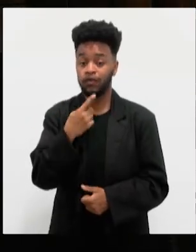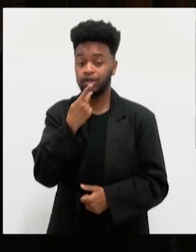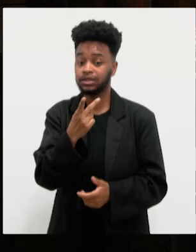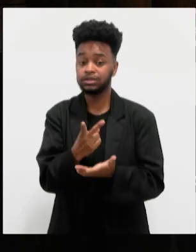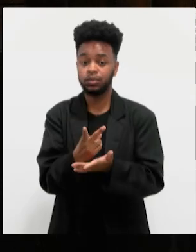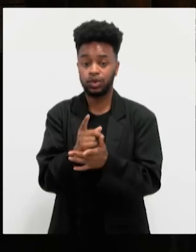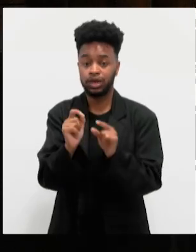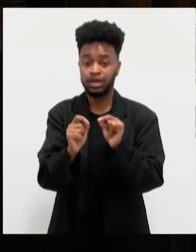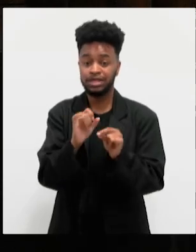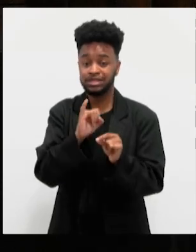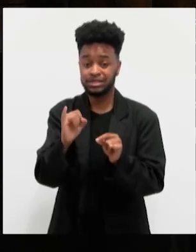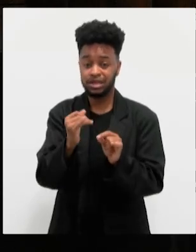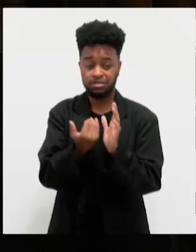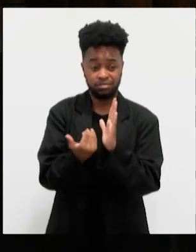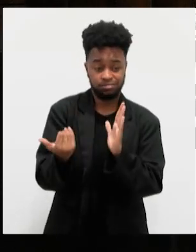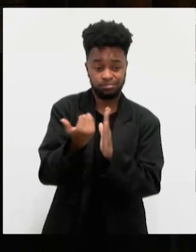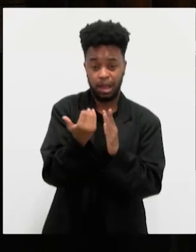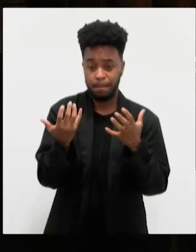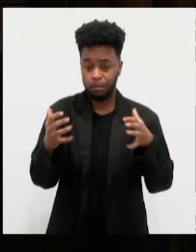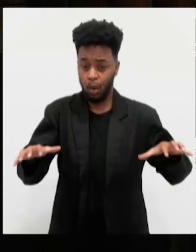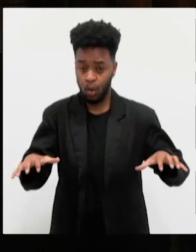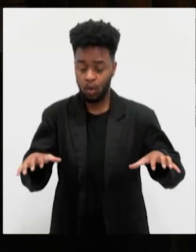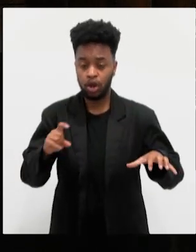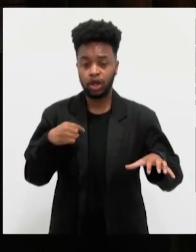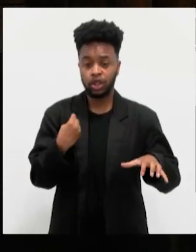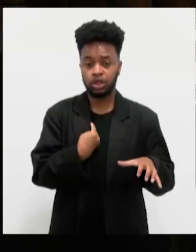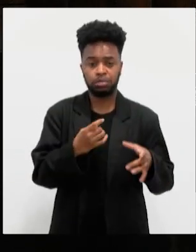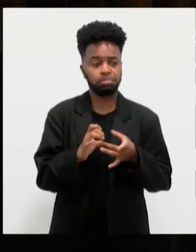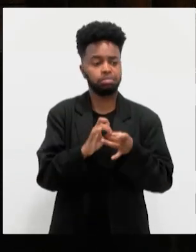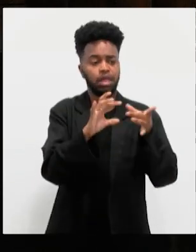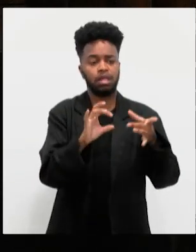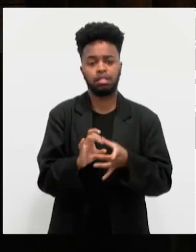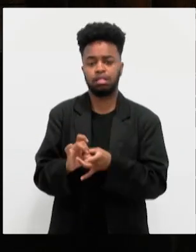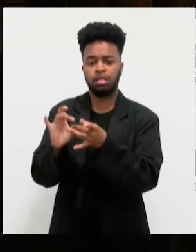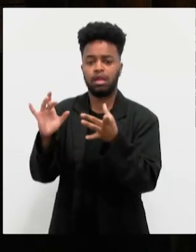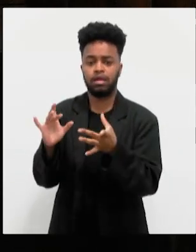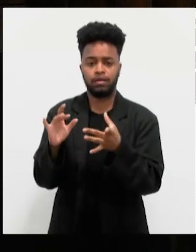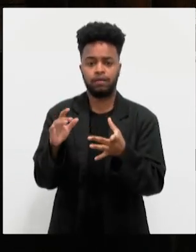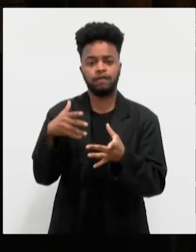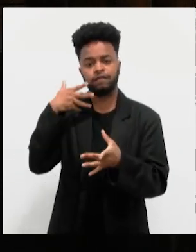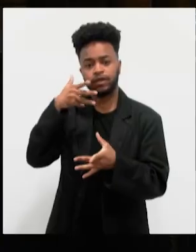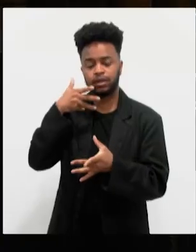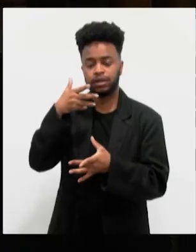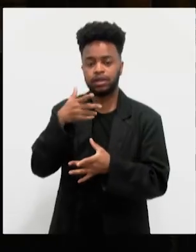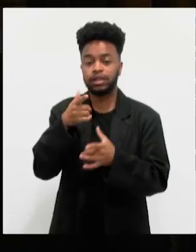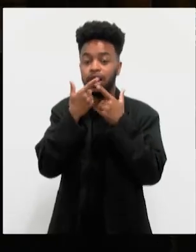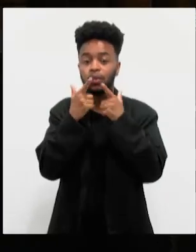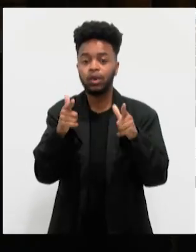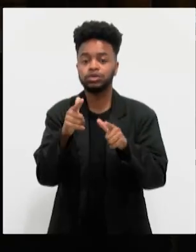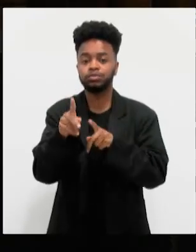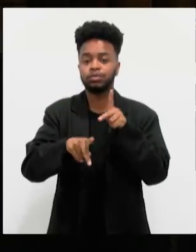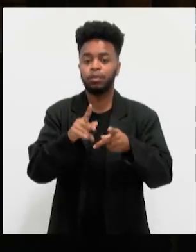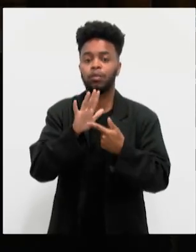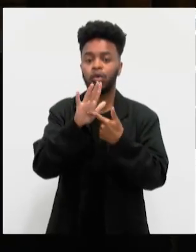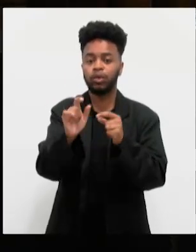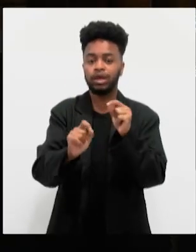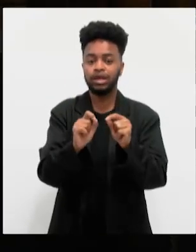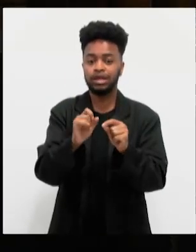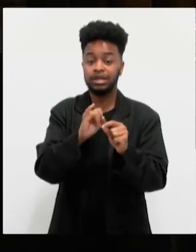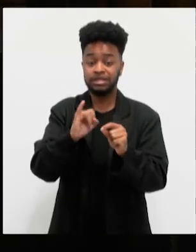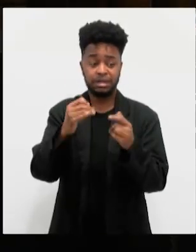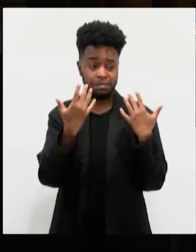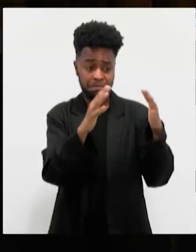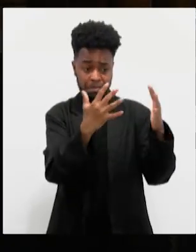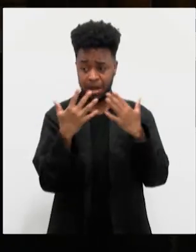esse extremismo, e a gente fica dando quórum, na linguagem popular, dizer assim, vocês estão batendo